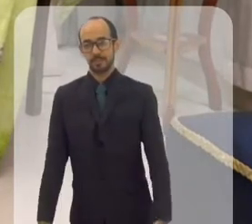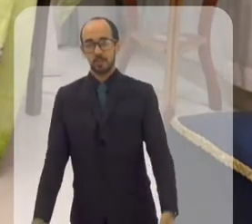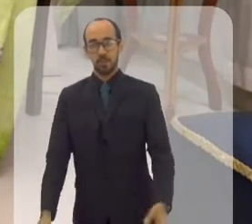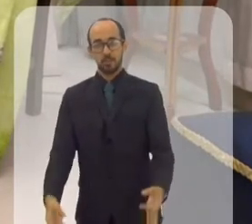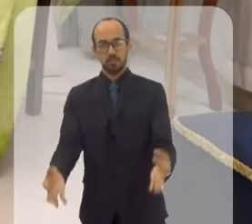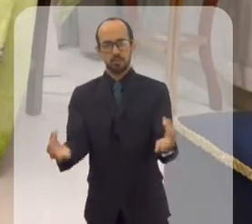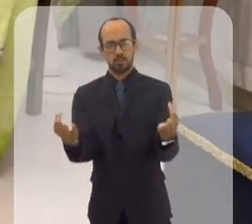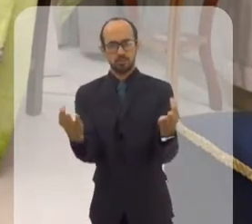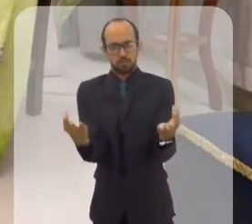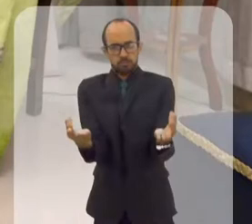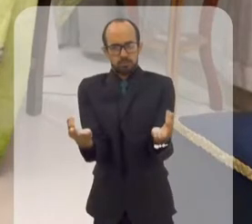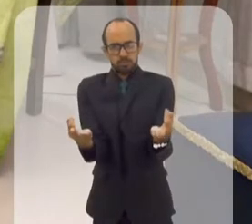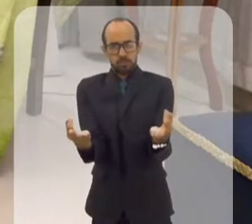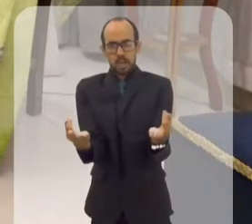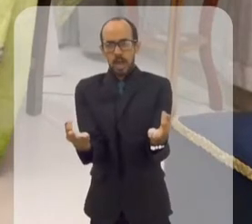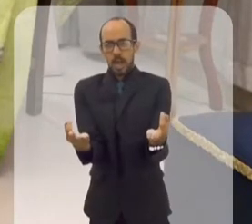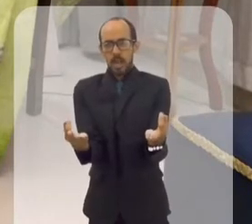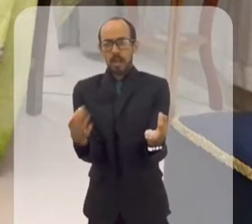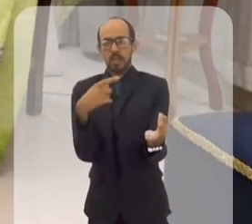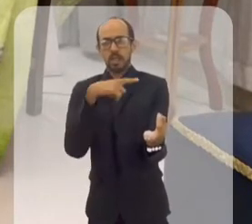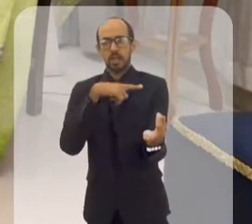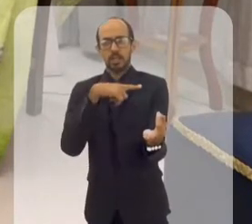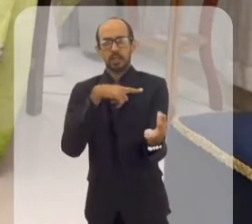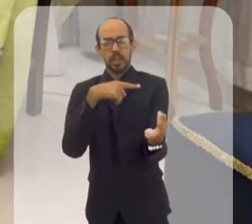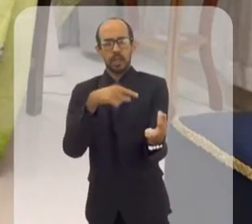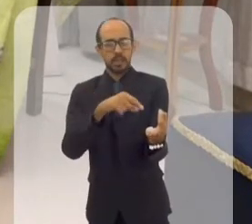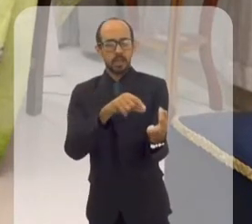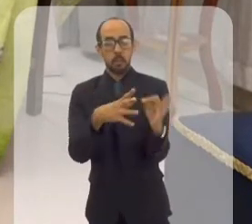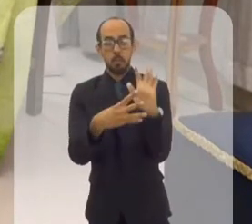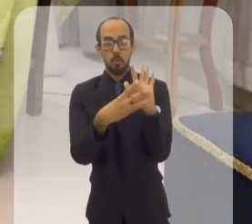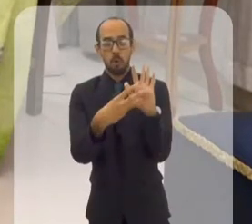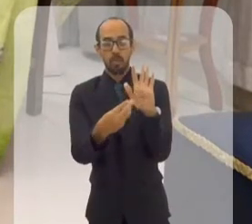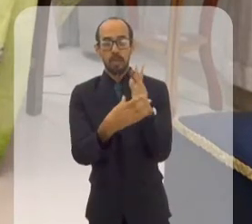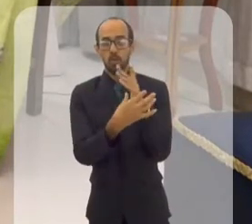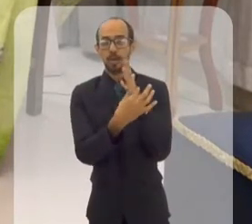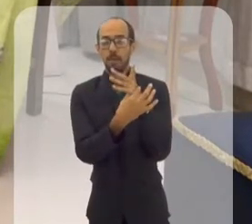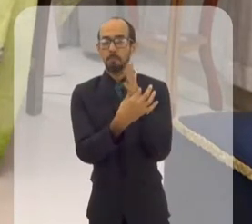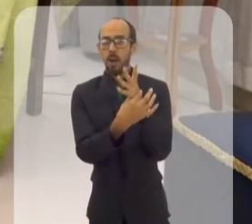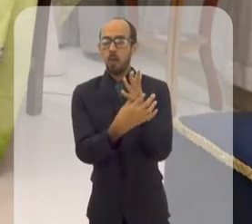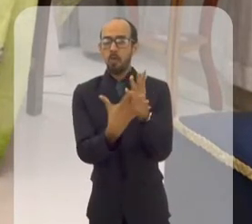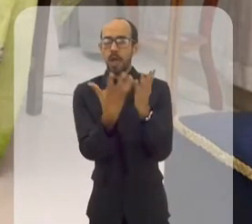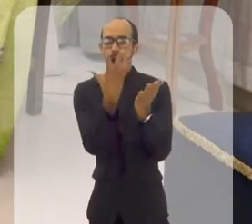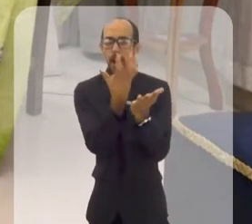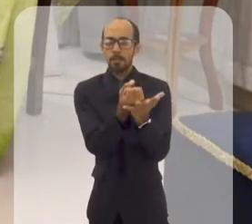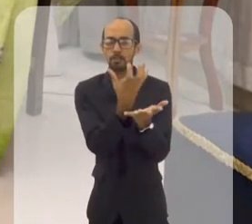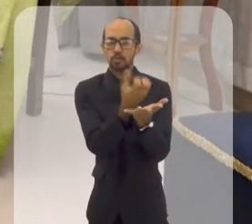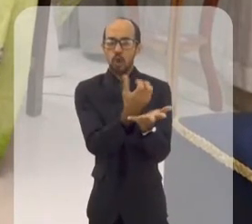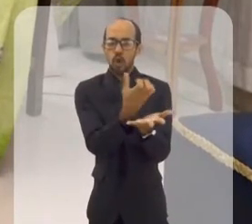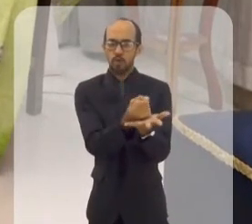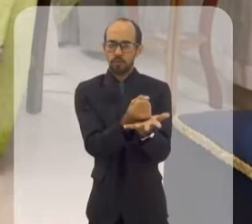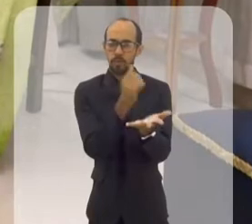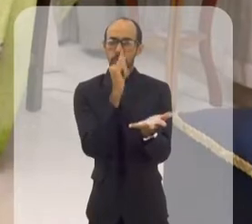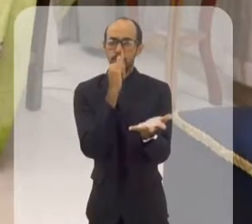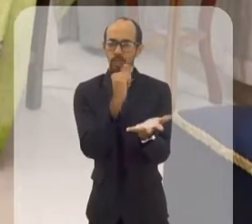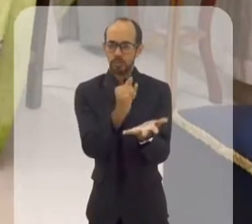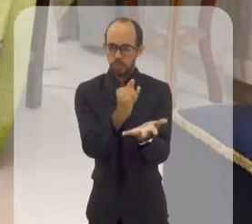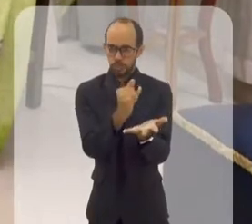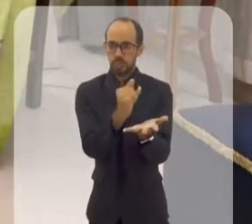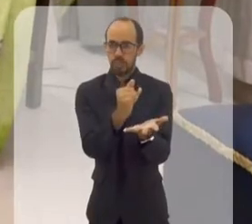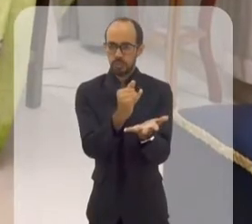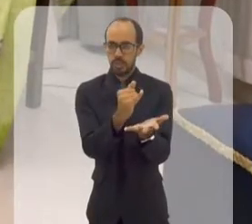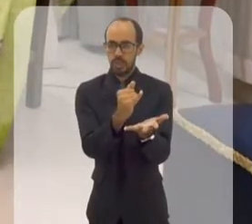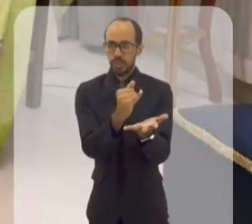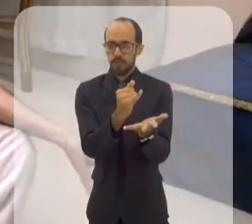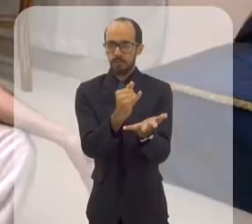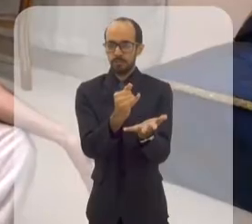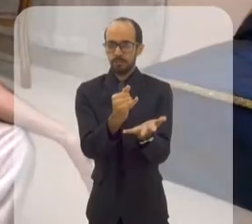Fiz o mudra, são posições da mão que absorvem energias, tá?